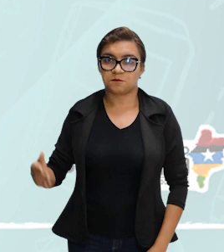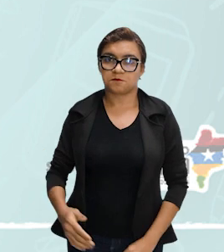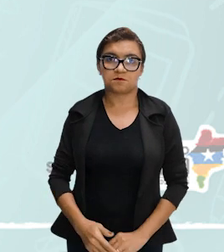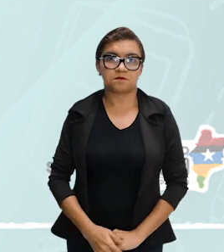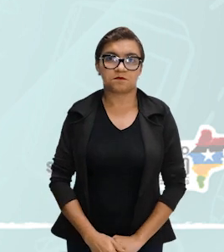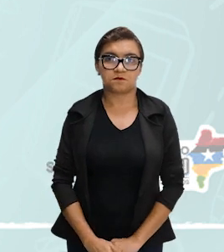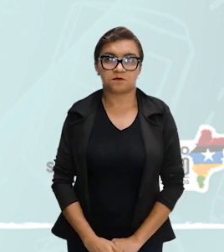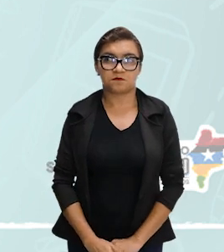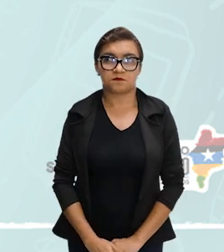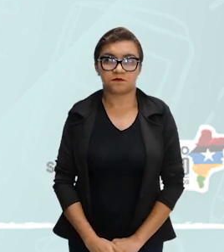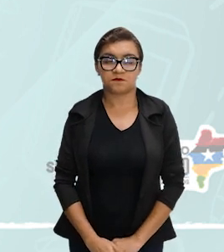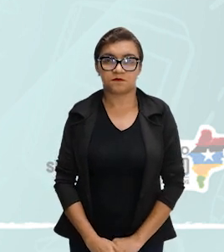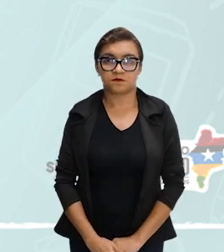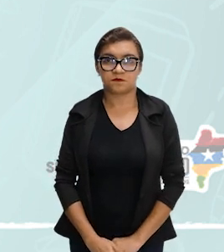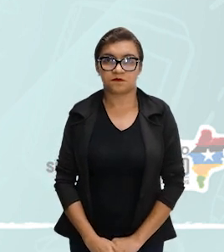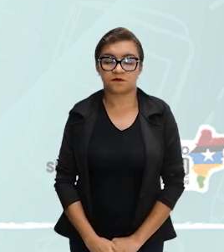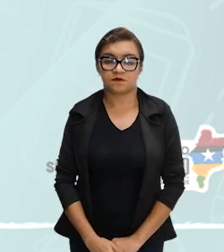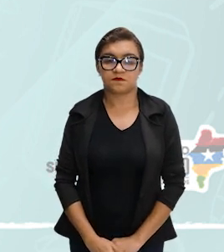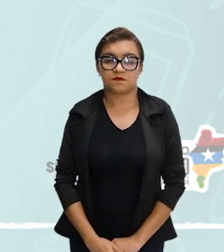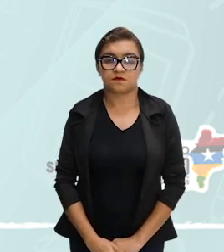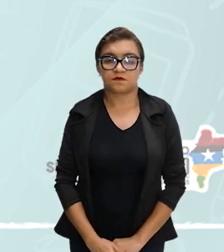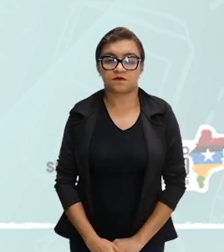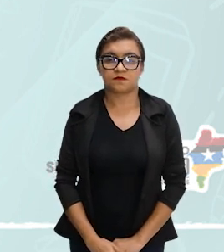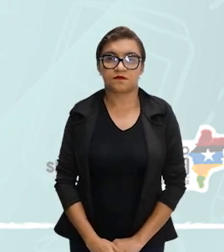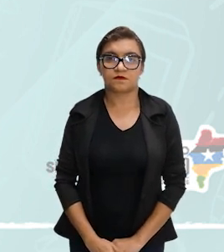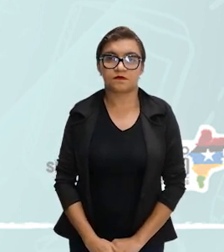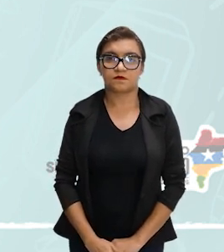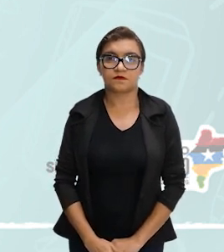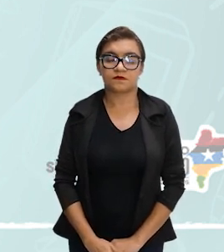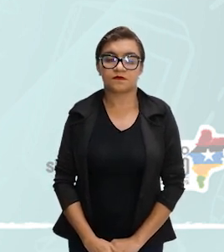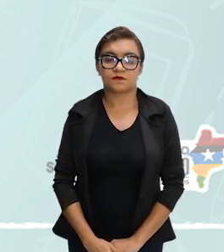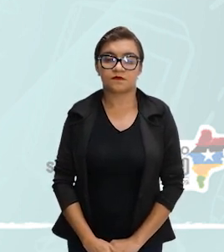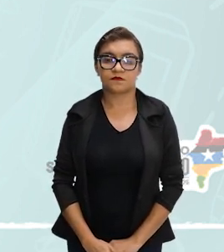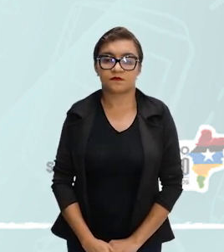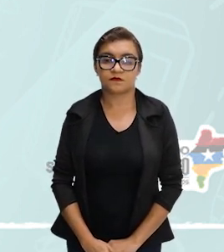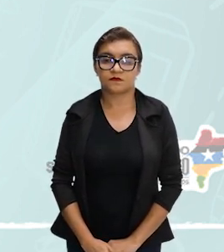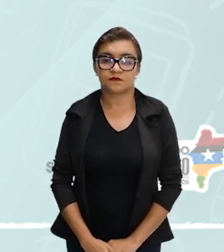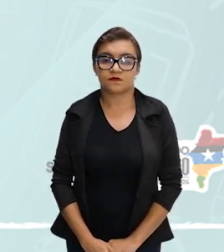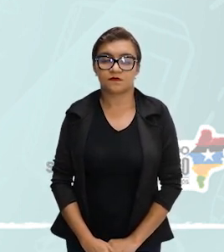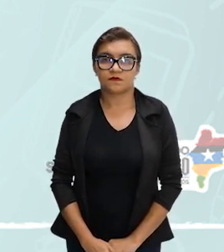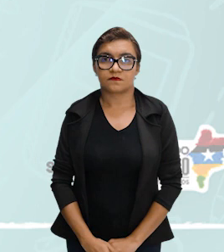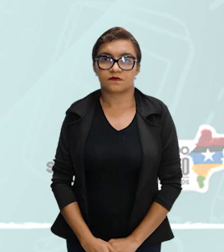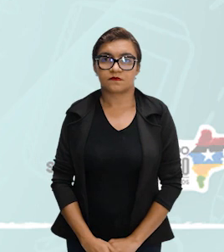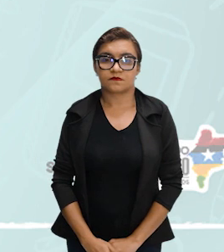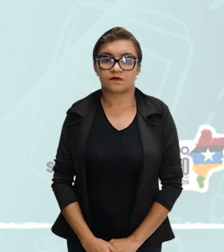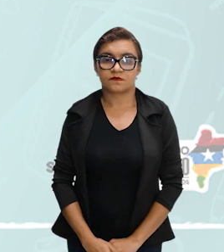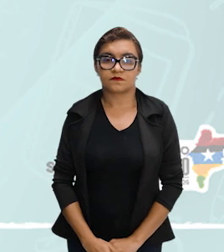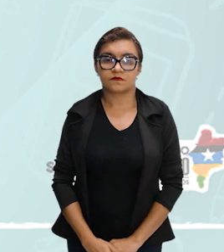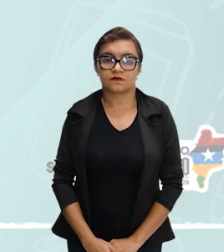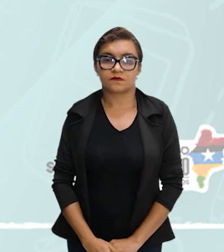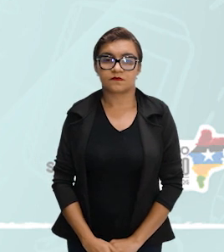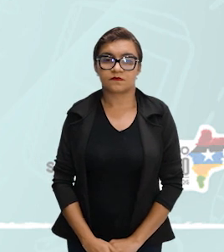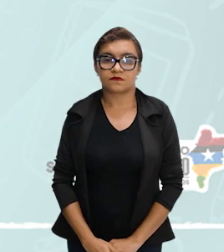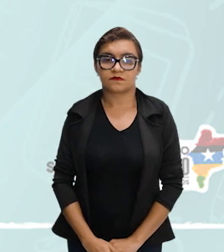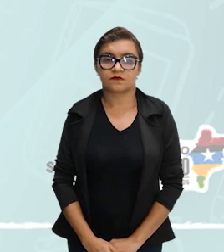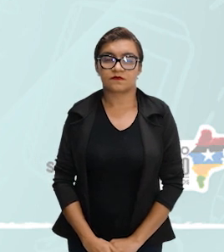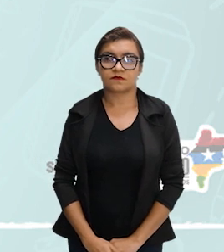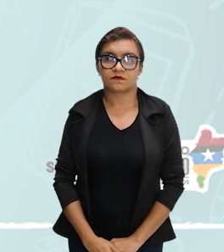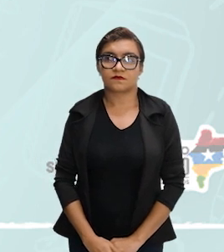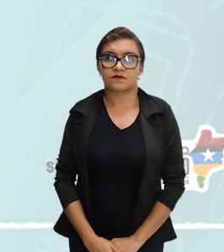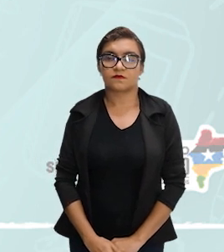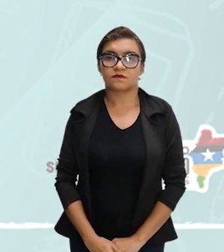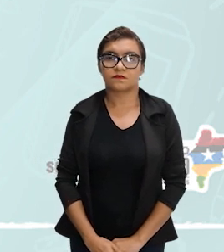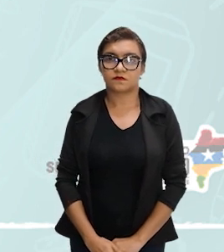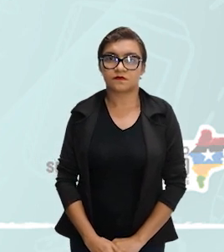explicación detallada sobre el empleo de infinitivo en español